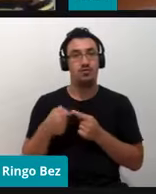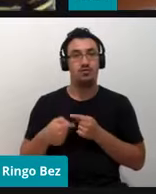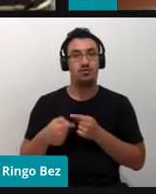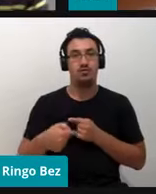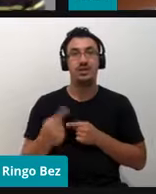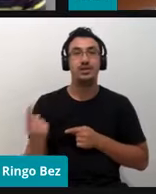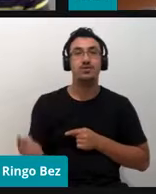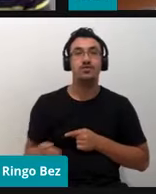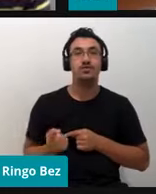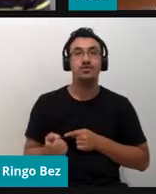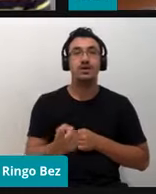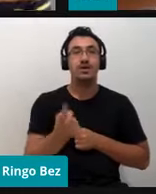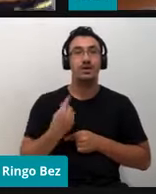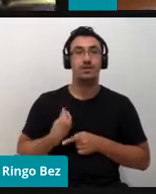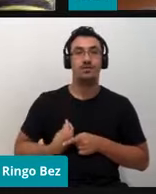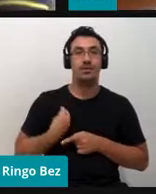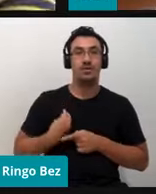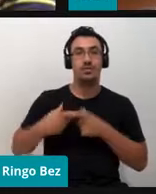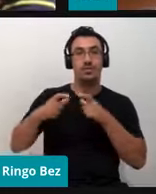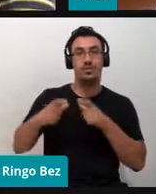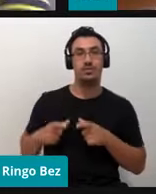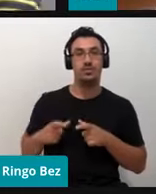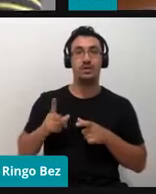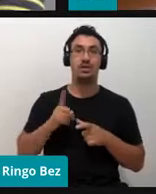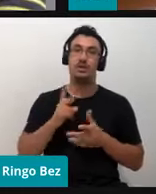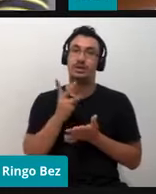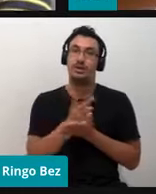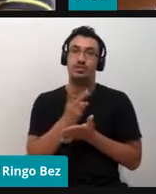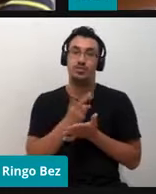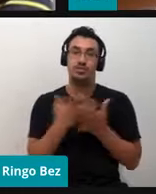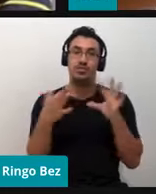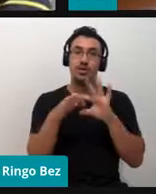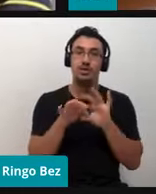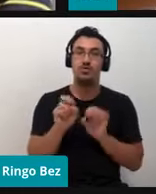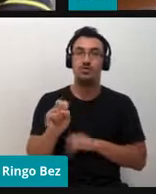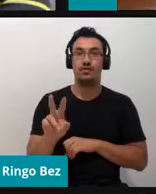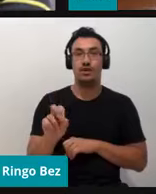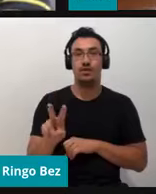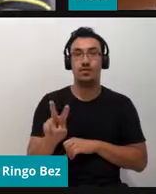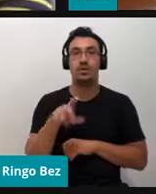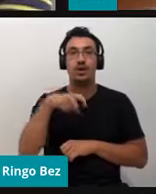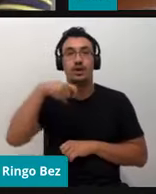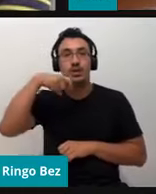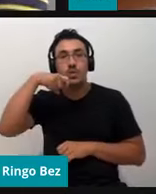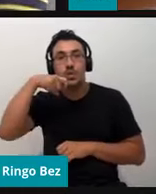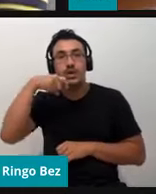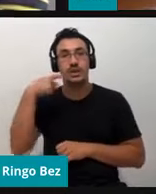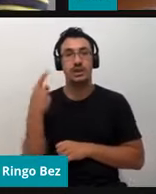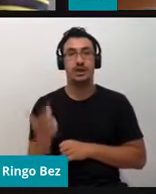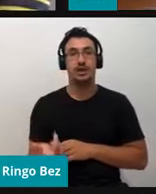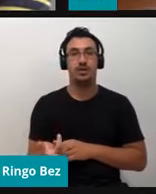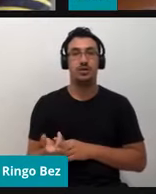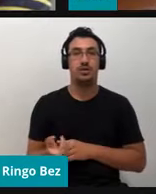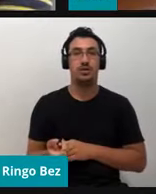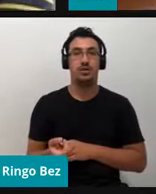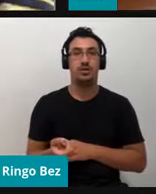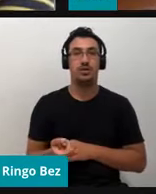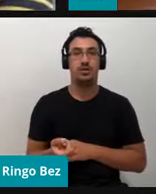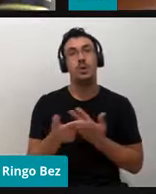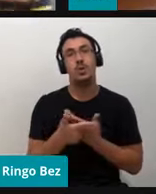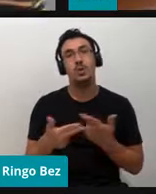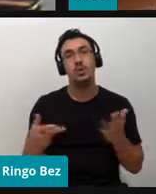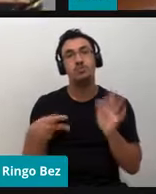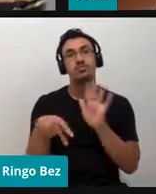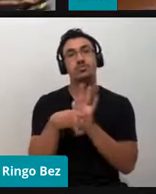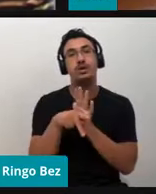espécies vivas no ambiente. Eles sempre conviveram com esses vírus. Morcegos. Evoluíram, não é? É uma coevolução.